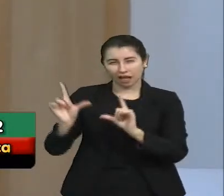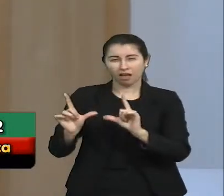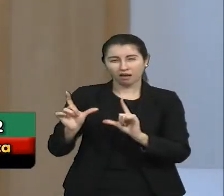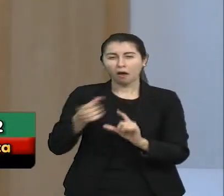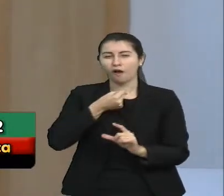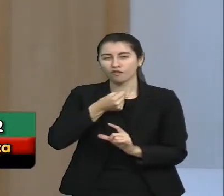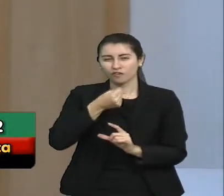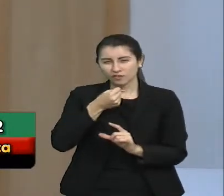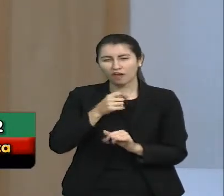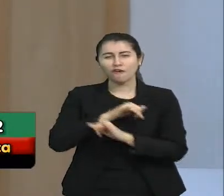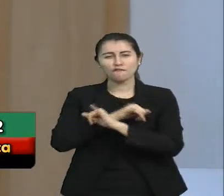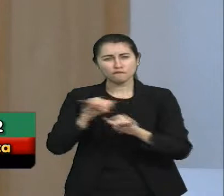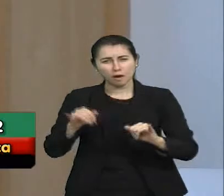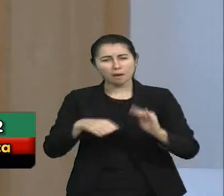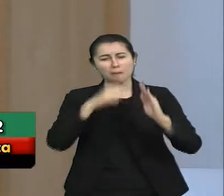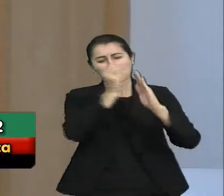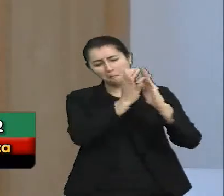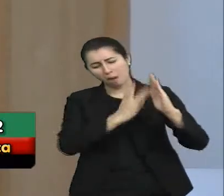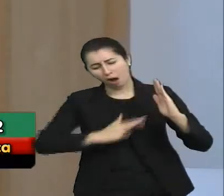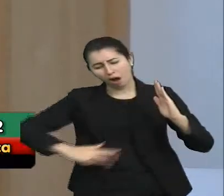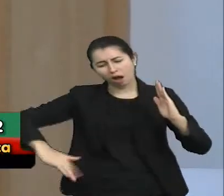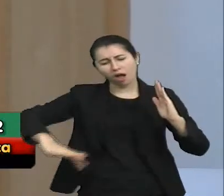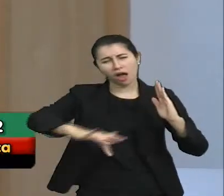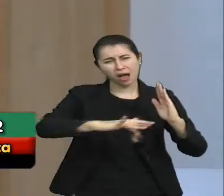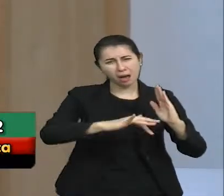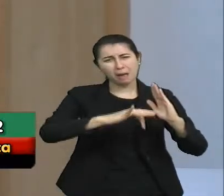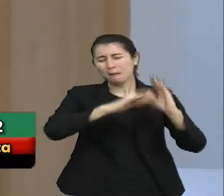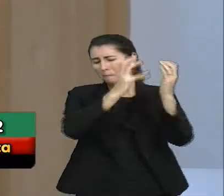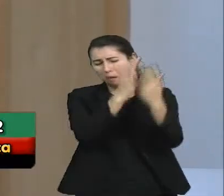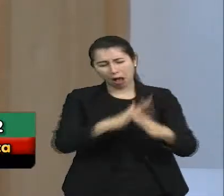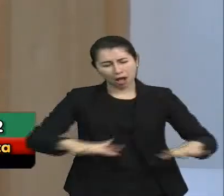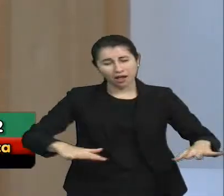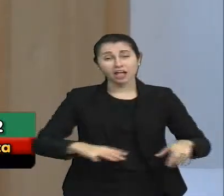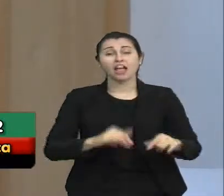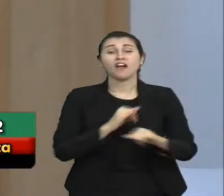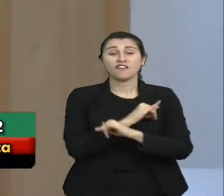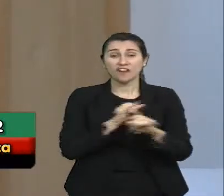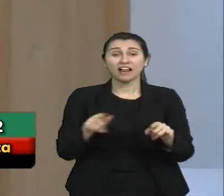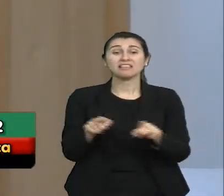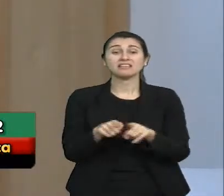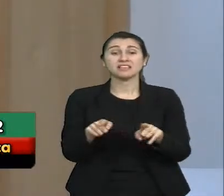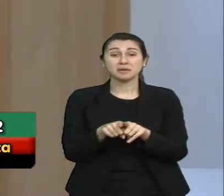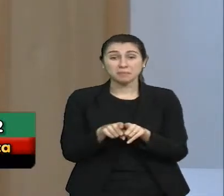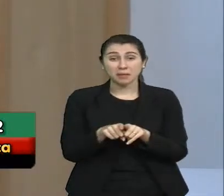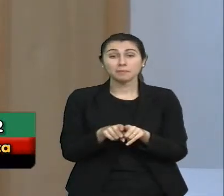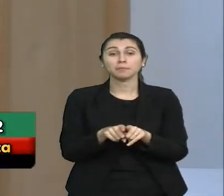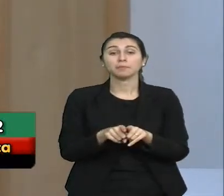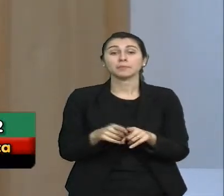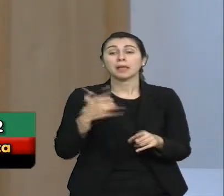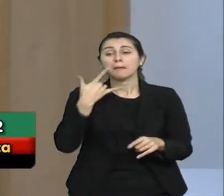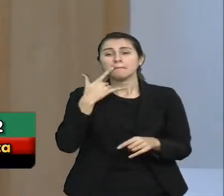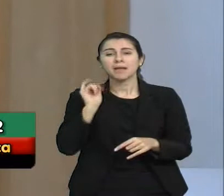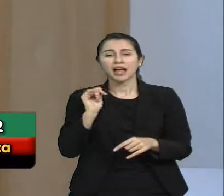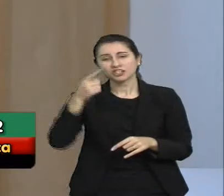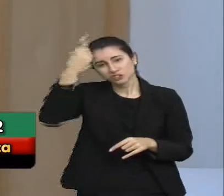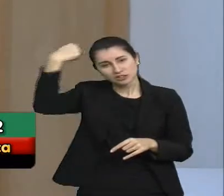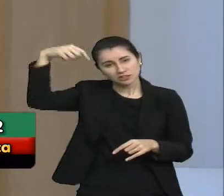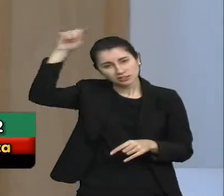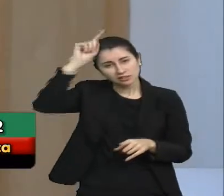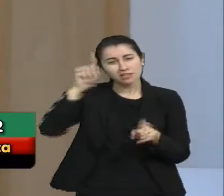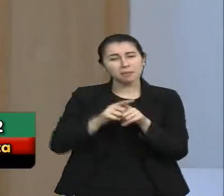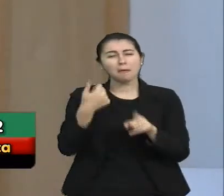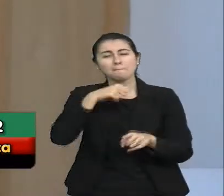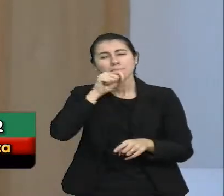depredados, noticia também que pais de santos e mães de santos são agredidas. Que pessoas de